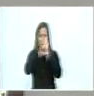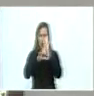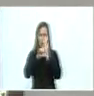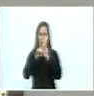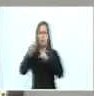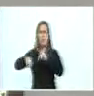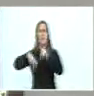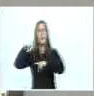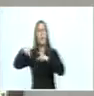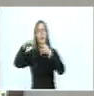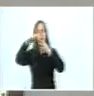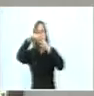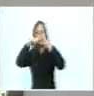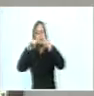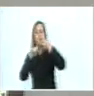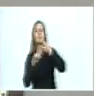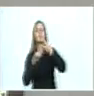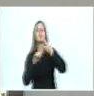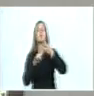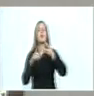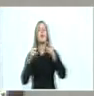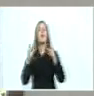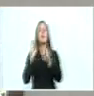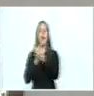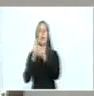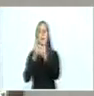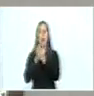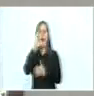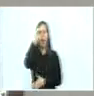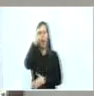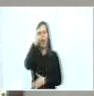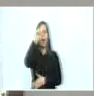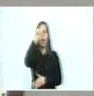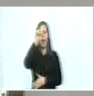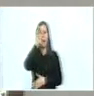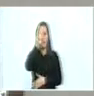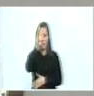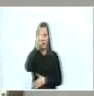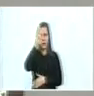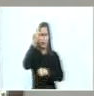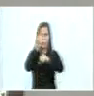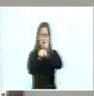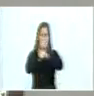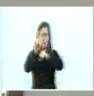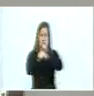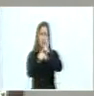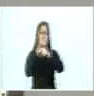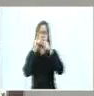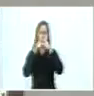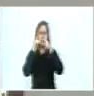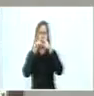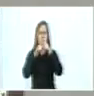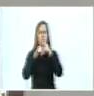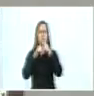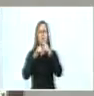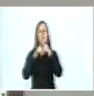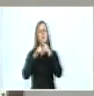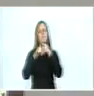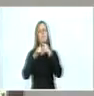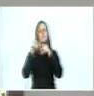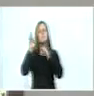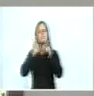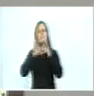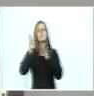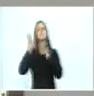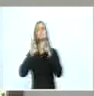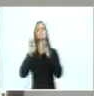Então, é parabenizar a OAB, né, subseção aqui de Viçosa, por fazer, né, esse,